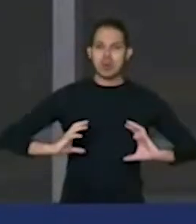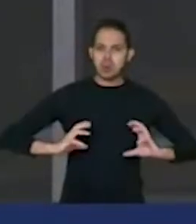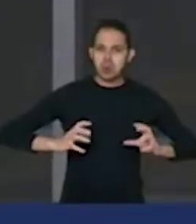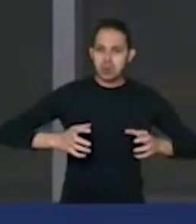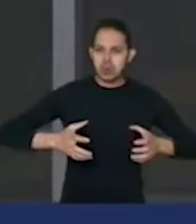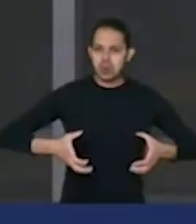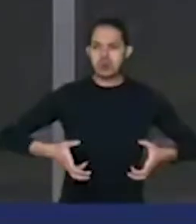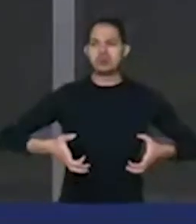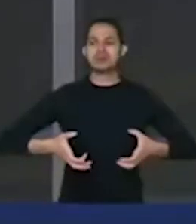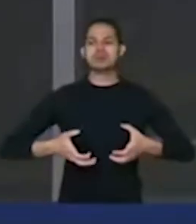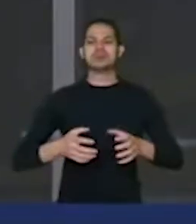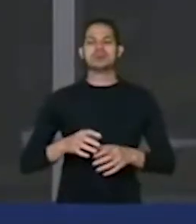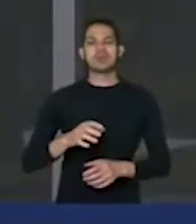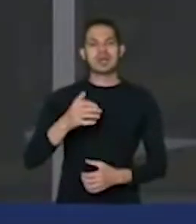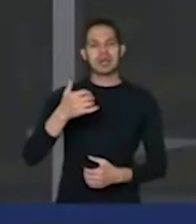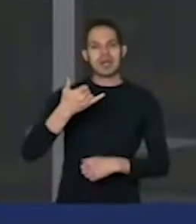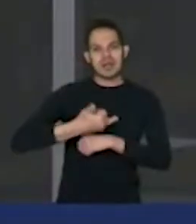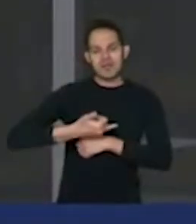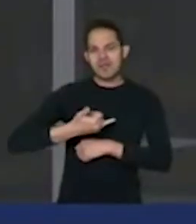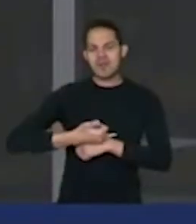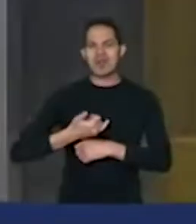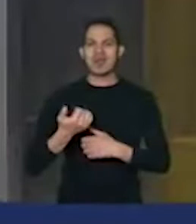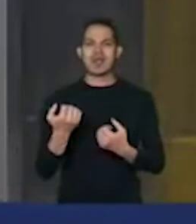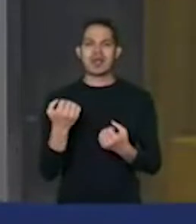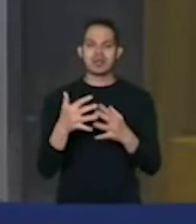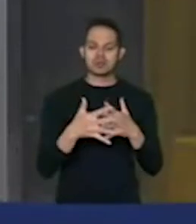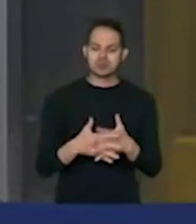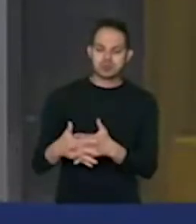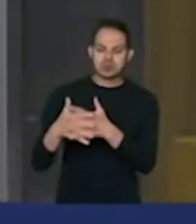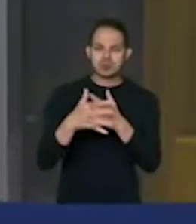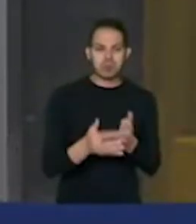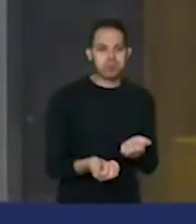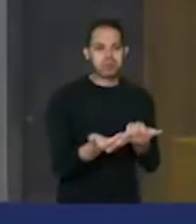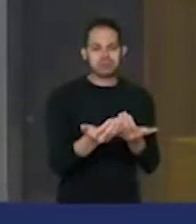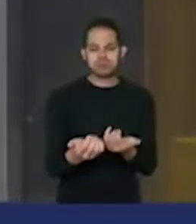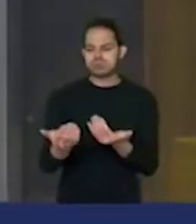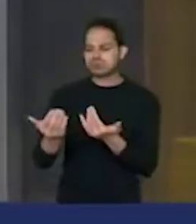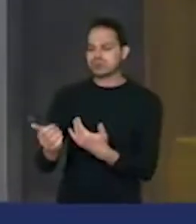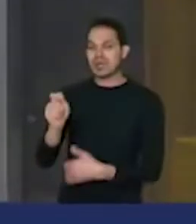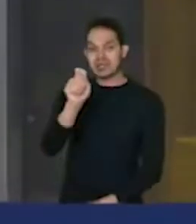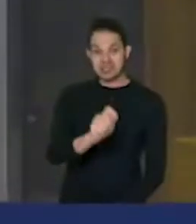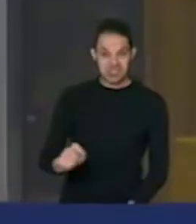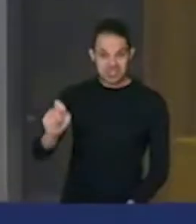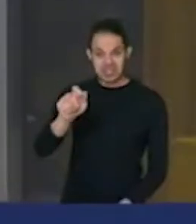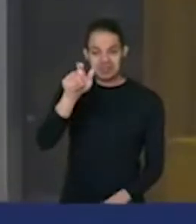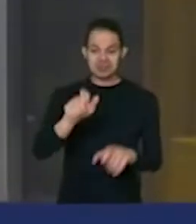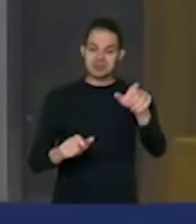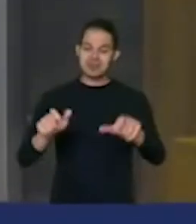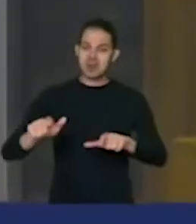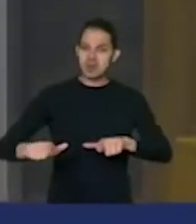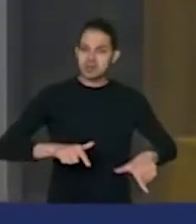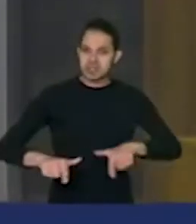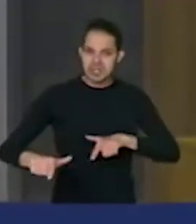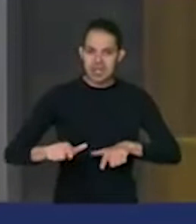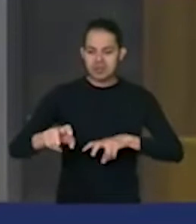com grade, com carretinha para 10 associações de trabalhadores rurais, de assentamentos, também